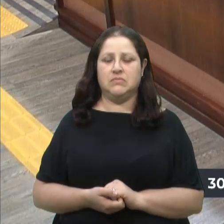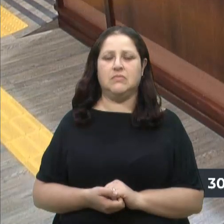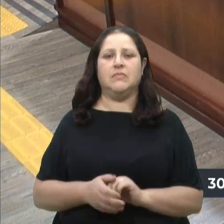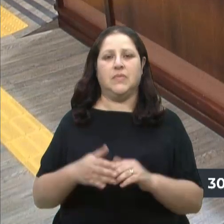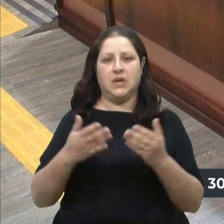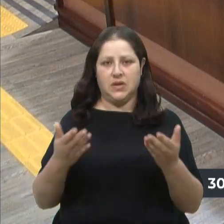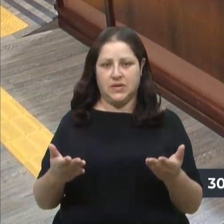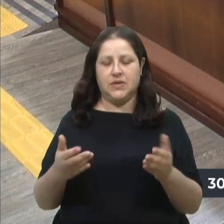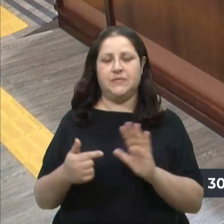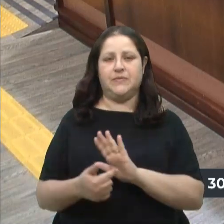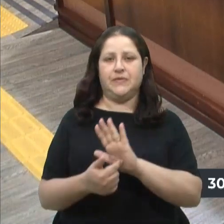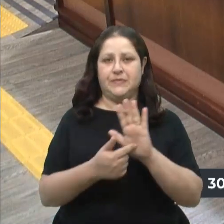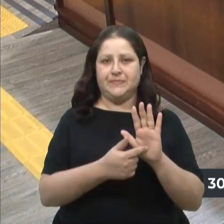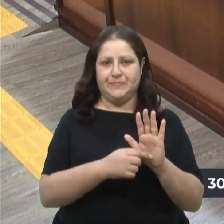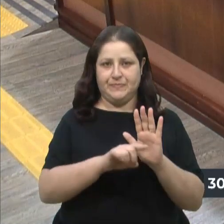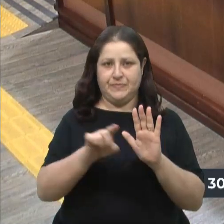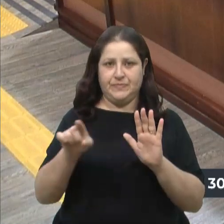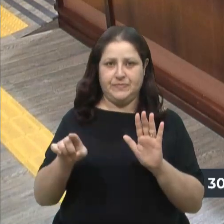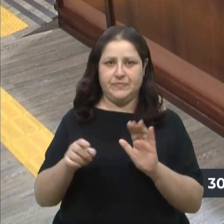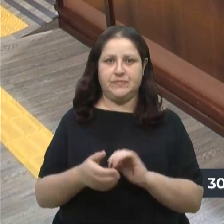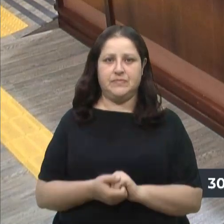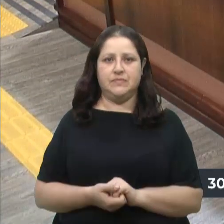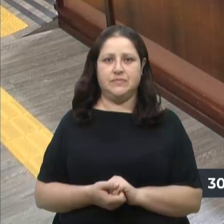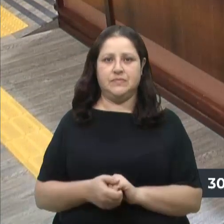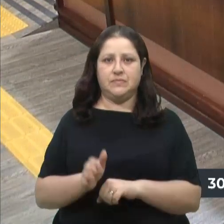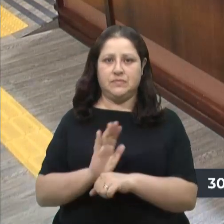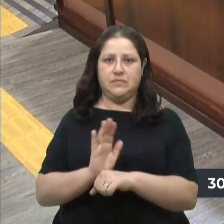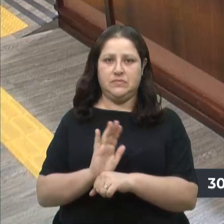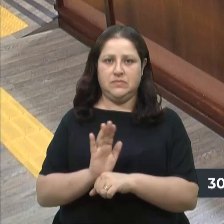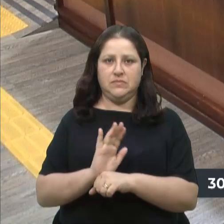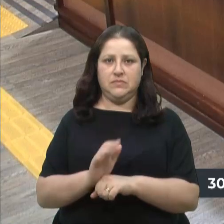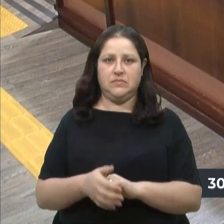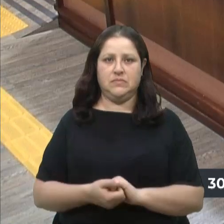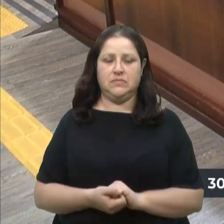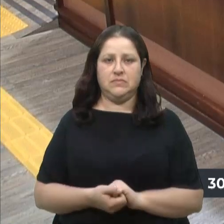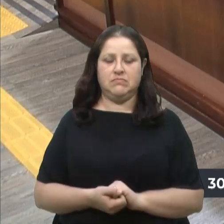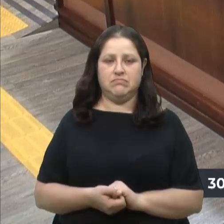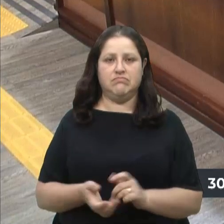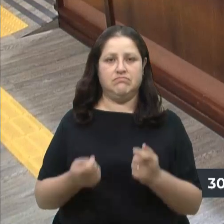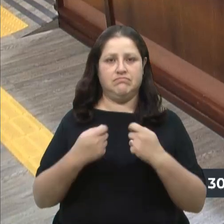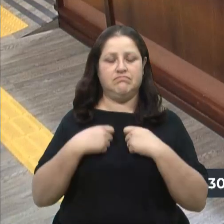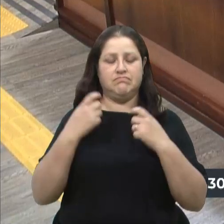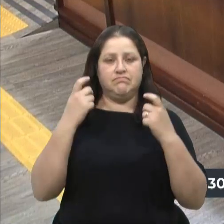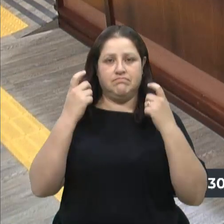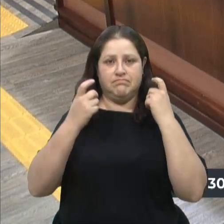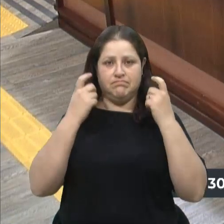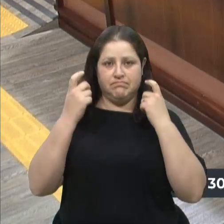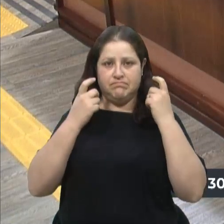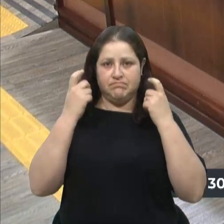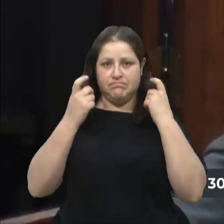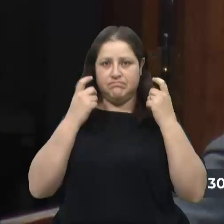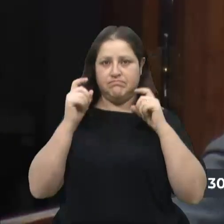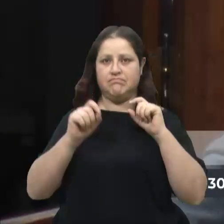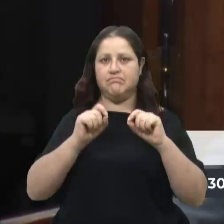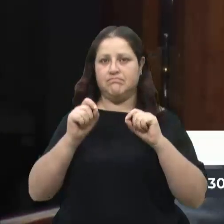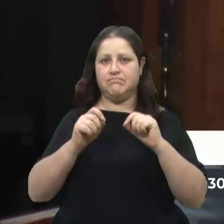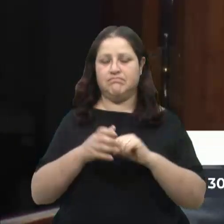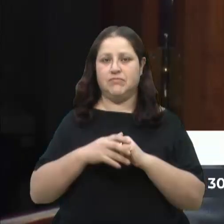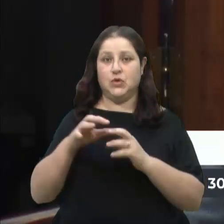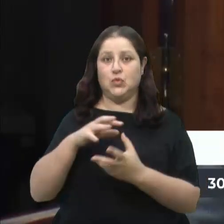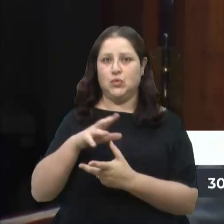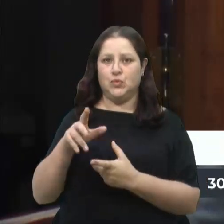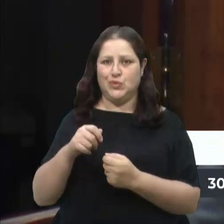Então, apresentarei para vocês agora, então, um vídeo, né, que preocupa muito, mas muito mesmo, o